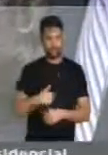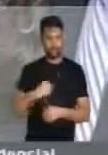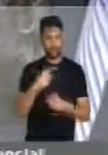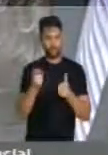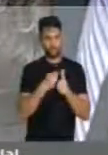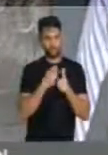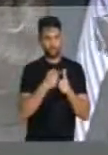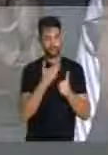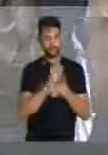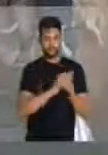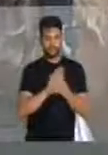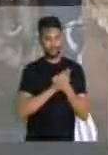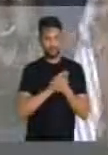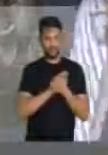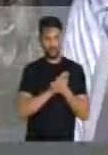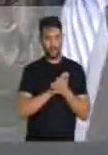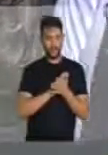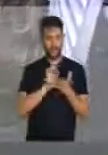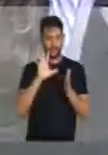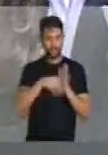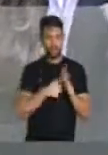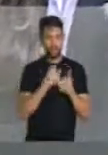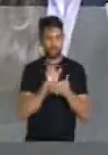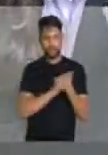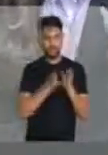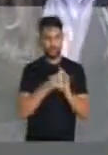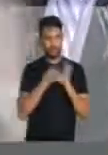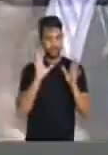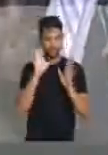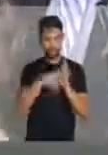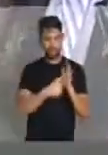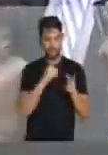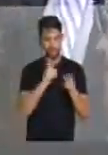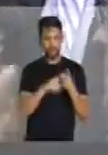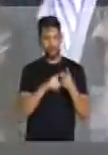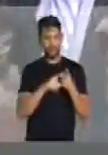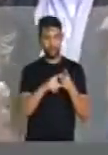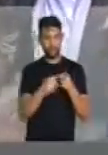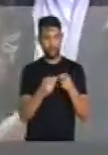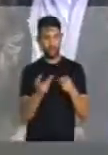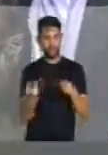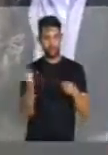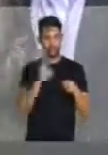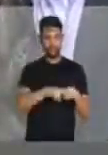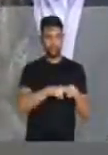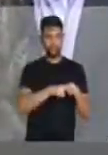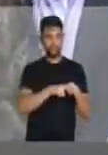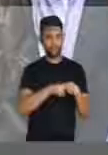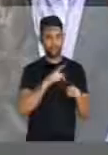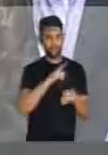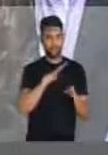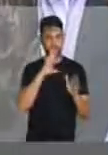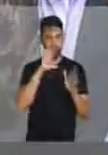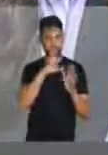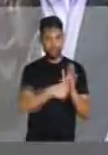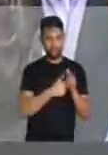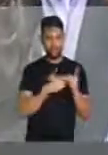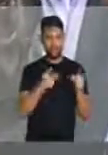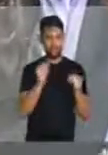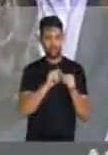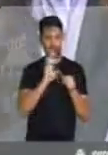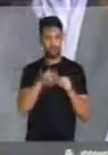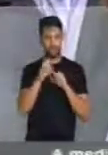primeiro, não roubar, não deixar roubar e pôr na cadeia quem rouba. Já